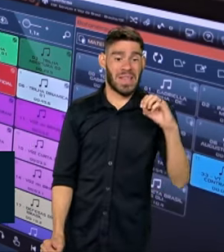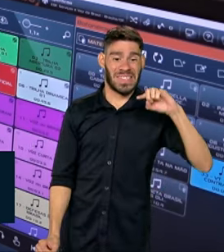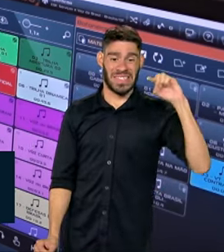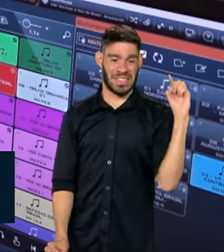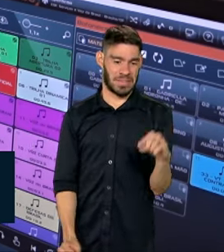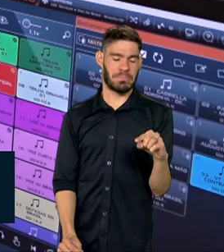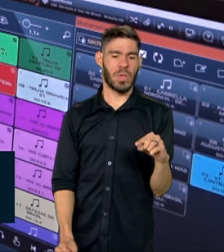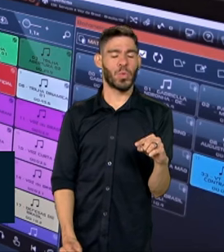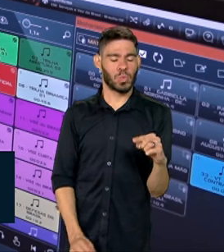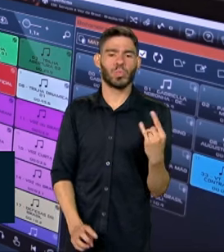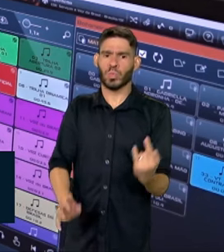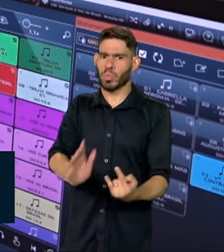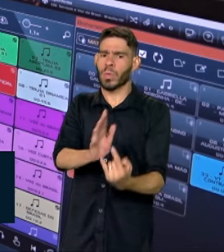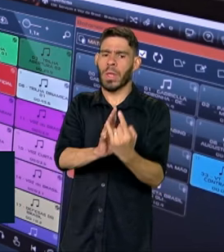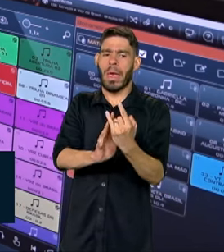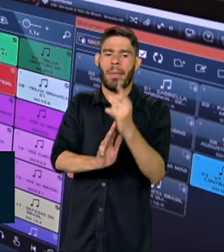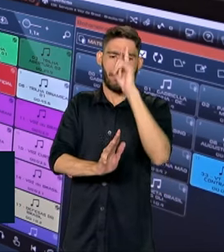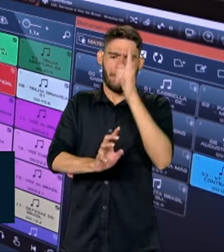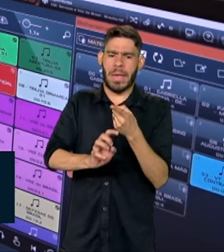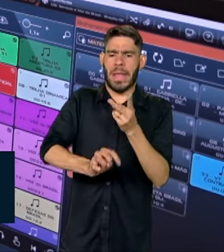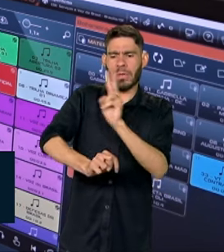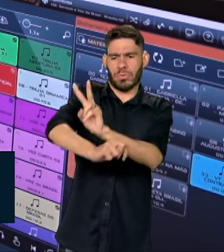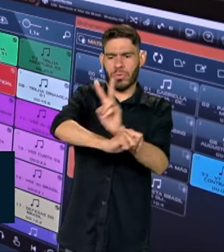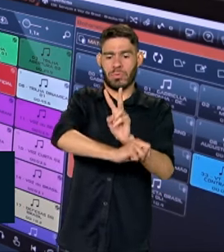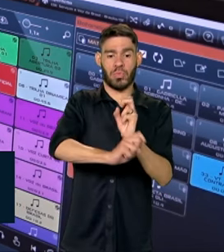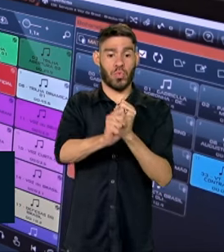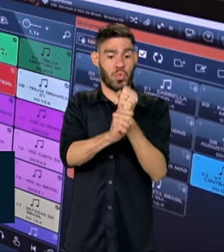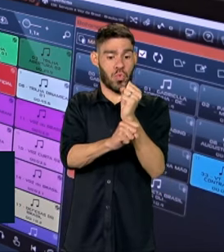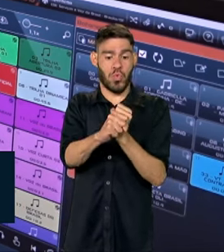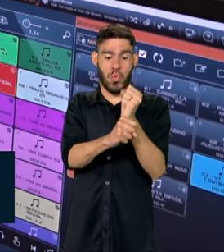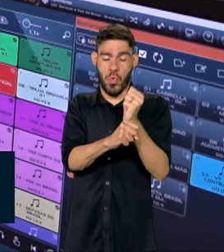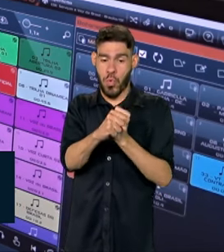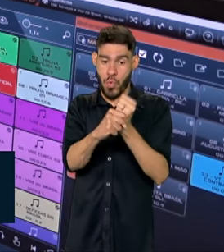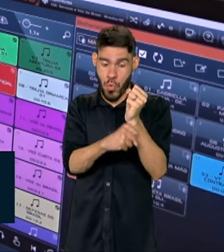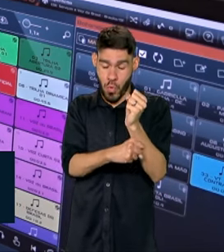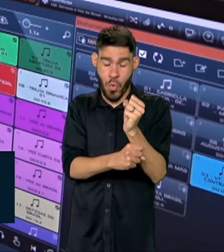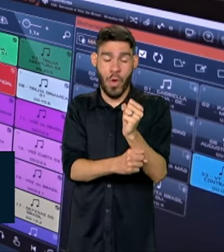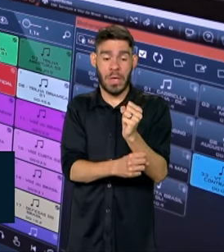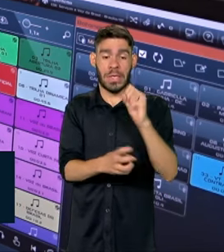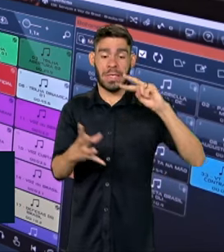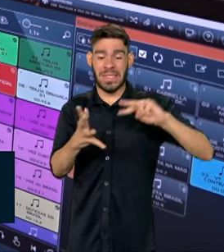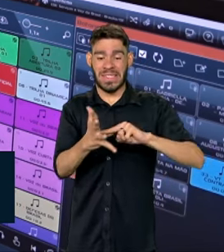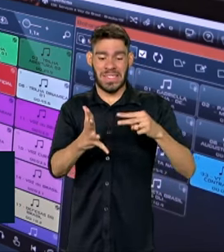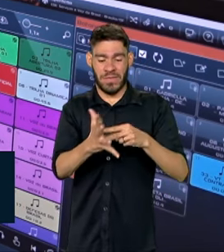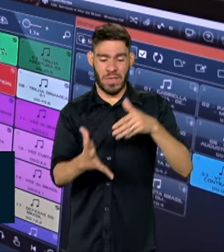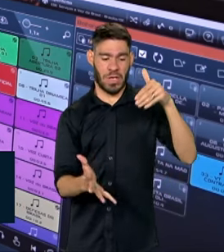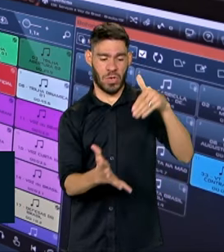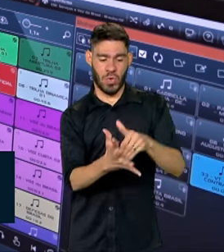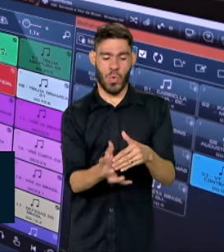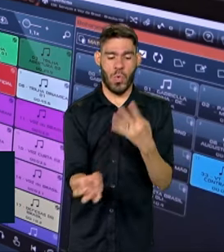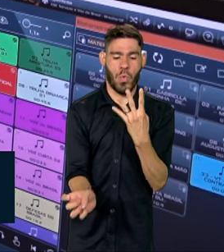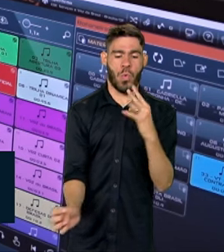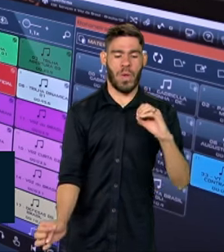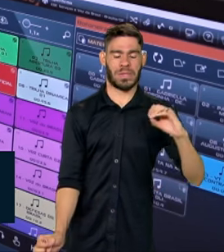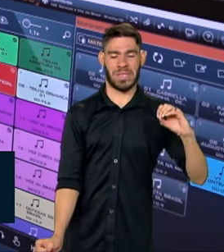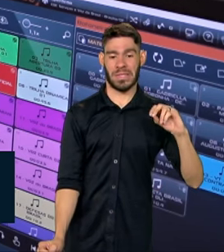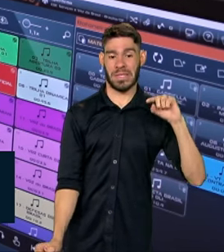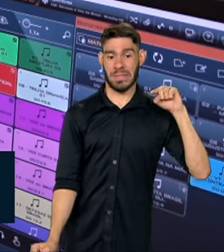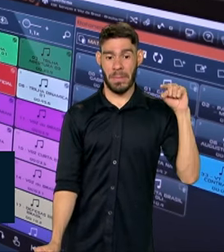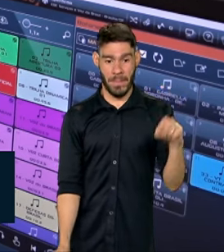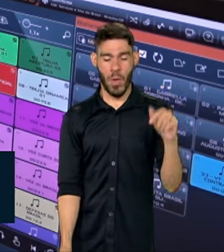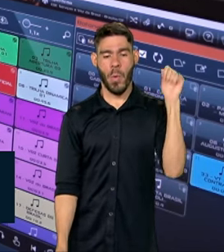mil medidas protetivas durante o ano. Isso quer dizer que, no mínimo, 400 mil mulheres foram